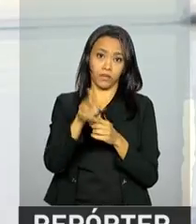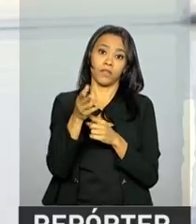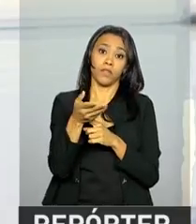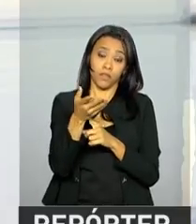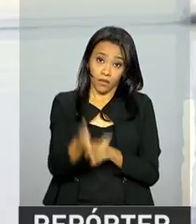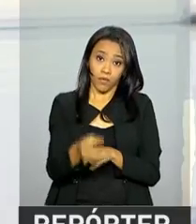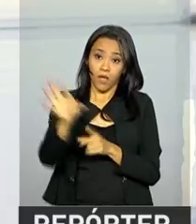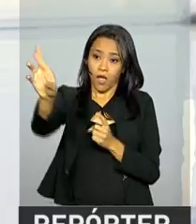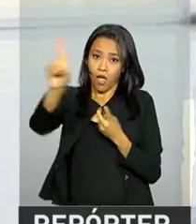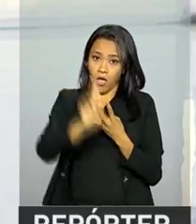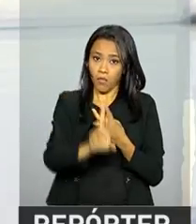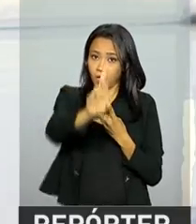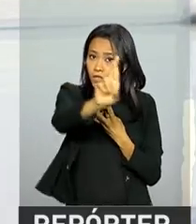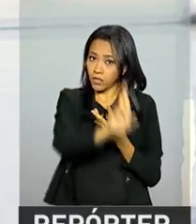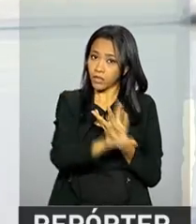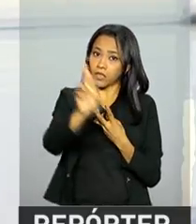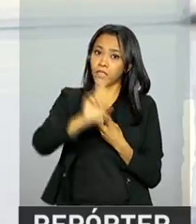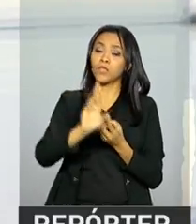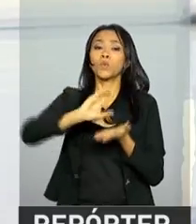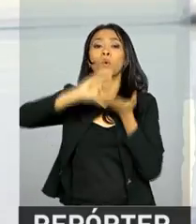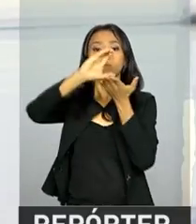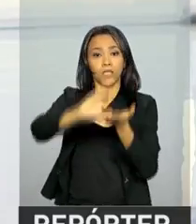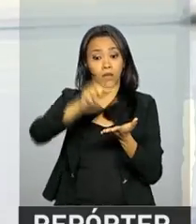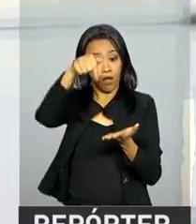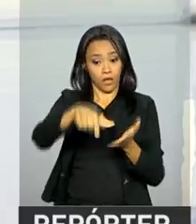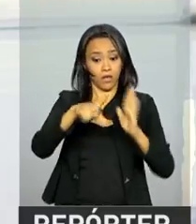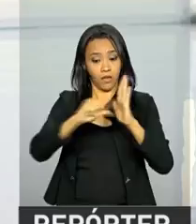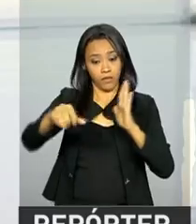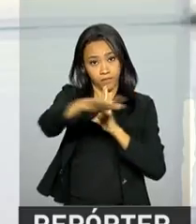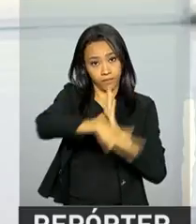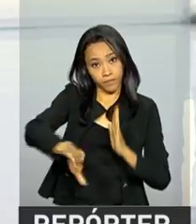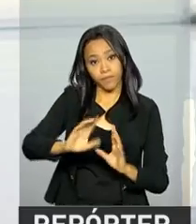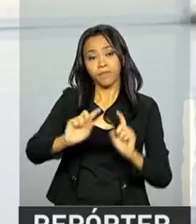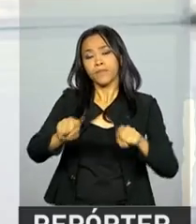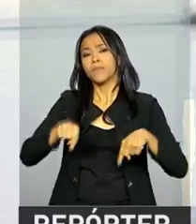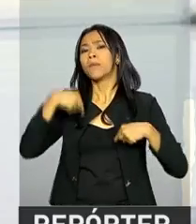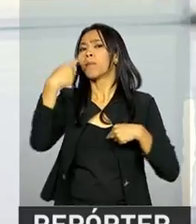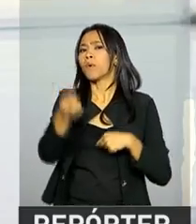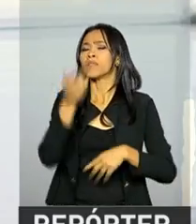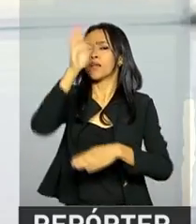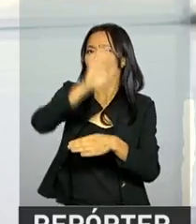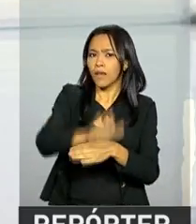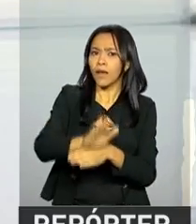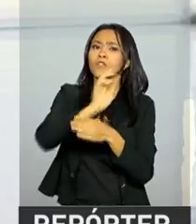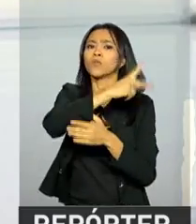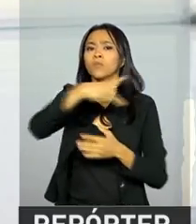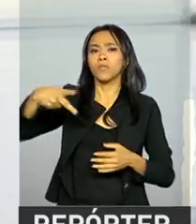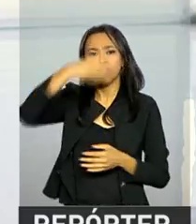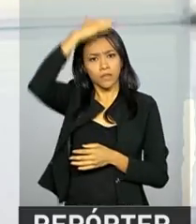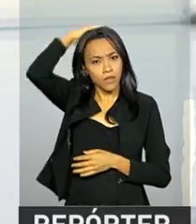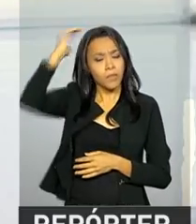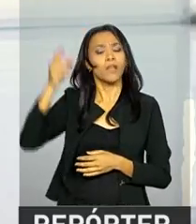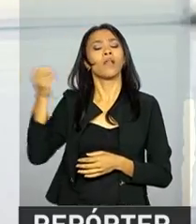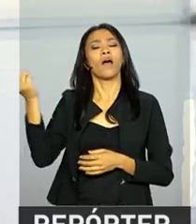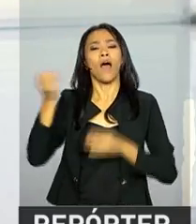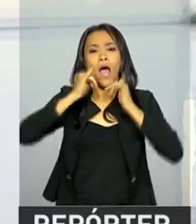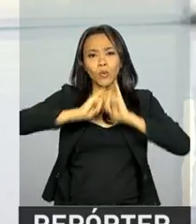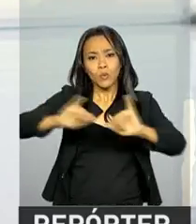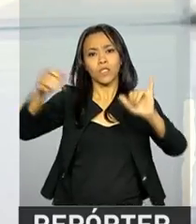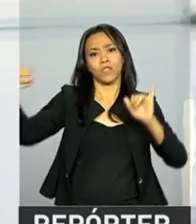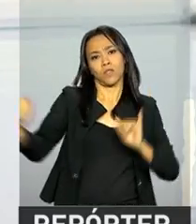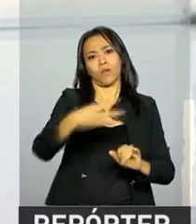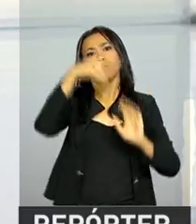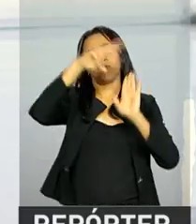portanto os representantes do Conselho aqui no Palácio do Planalto na parte da tarde às 4 horas da tarde o presidente Michel temmer anuncia novas medidas